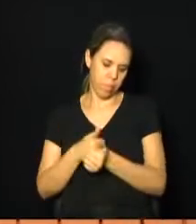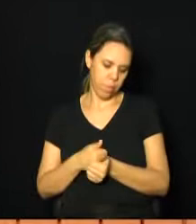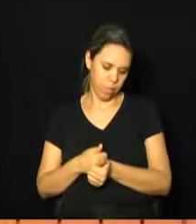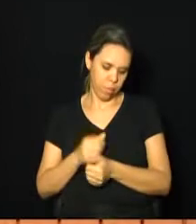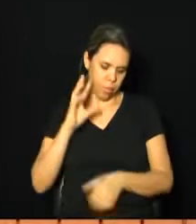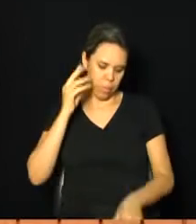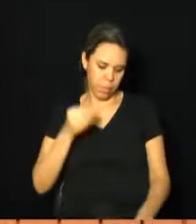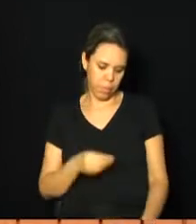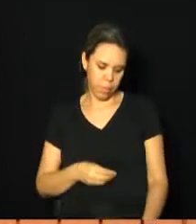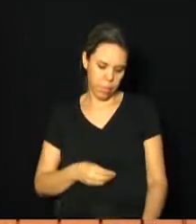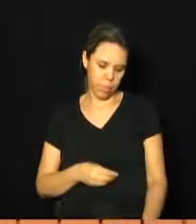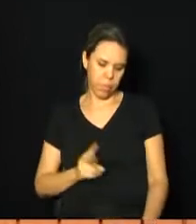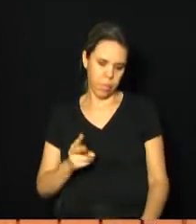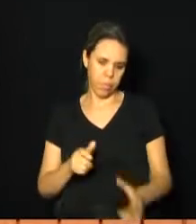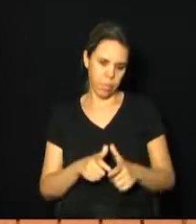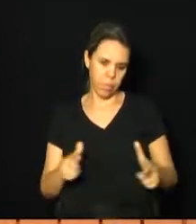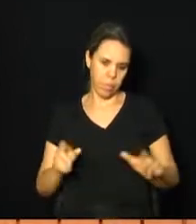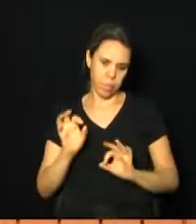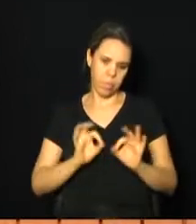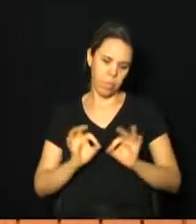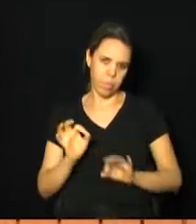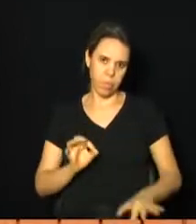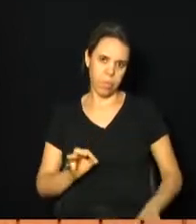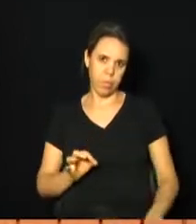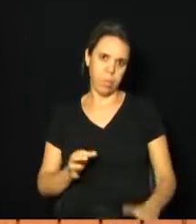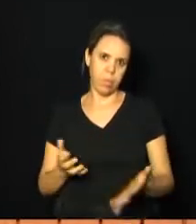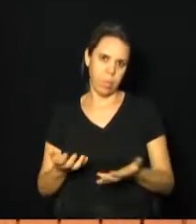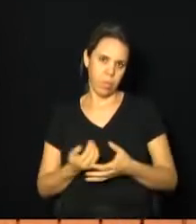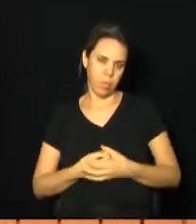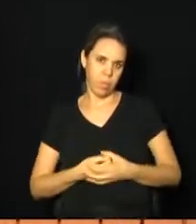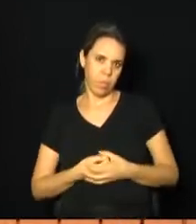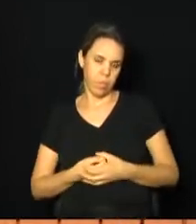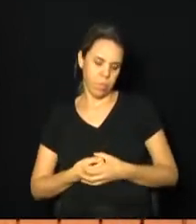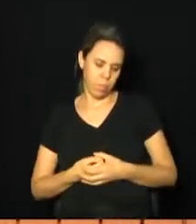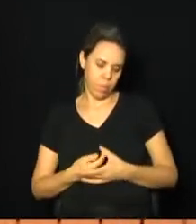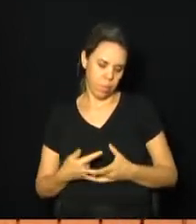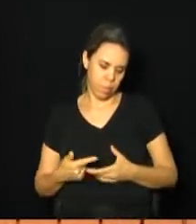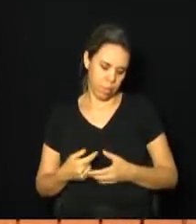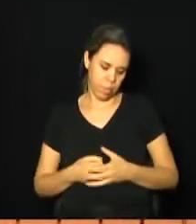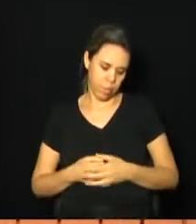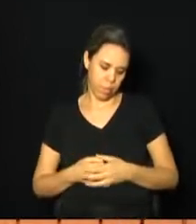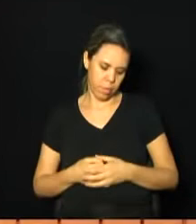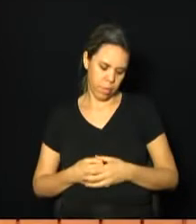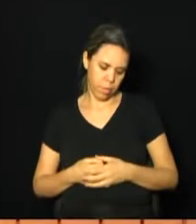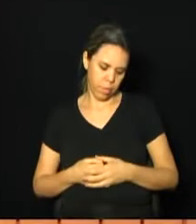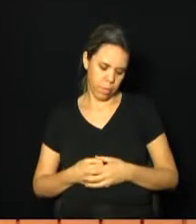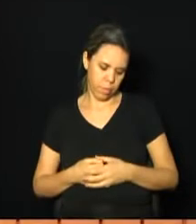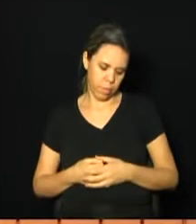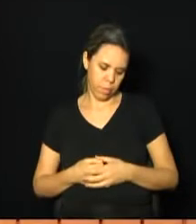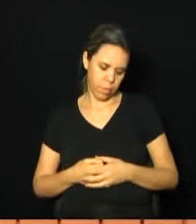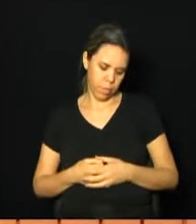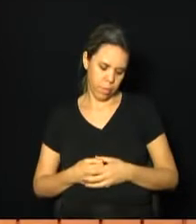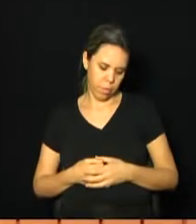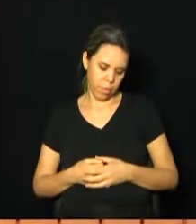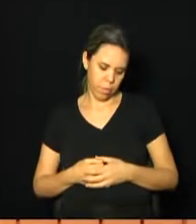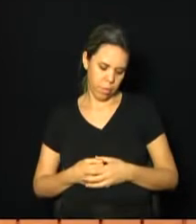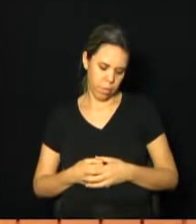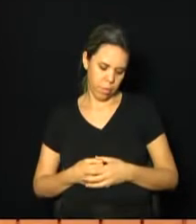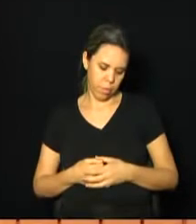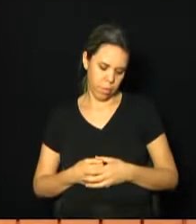para entender cada vez mais o plano de manejo, queira ou não, é algo extenso, amplo e